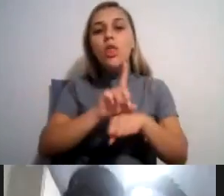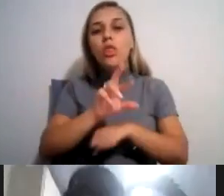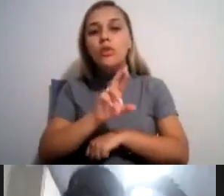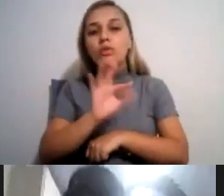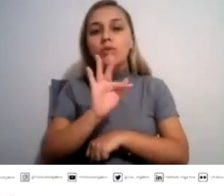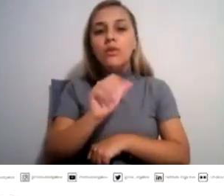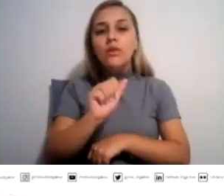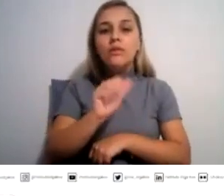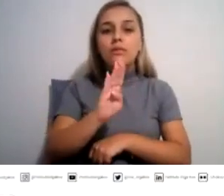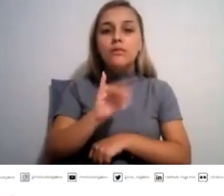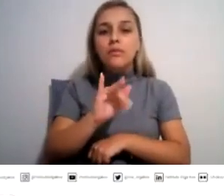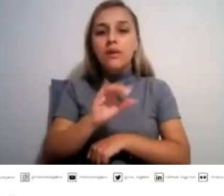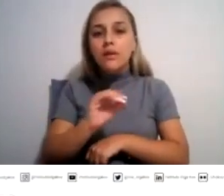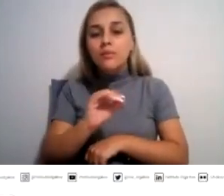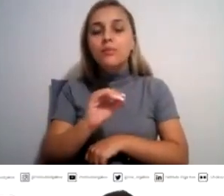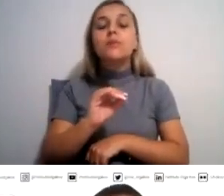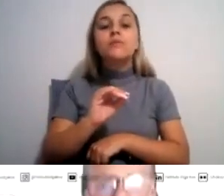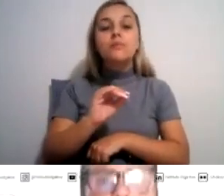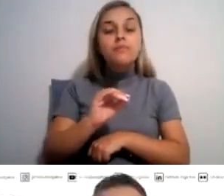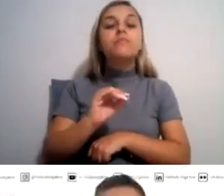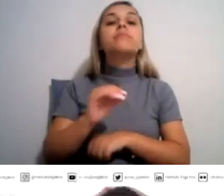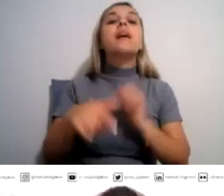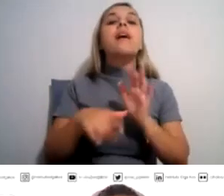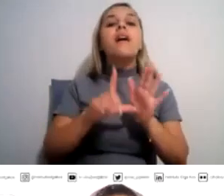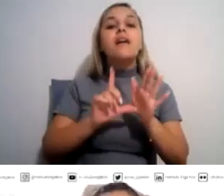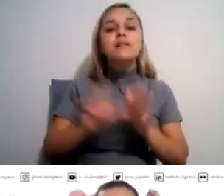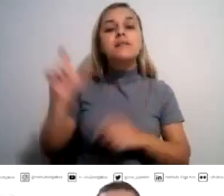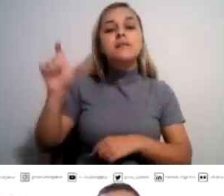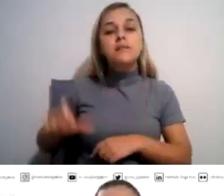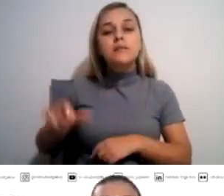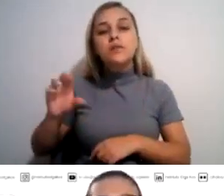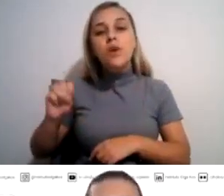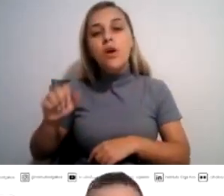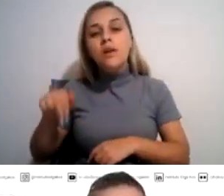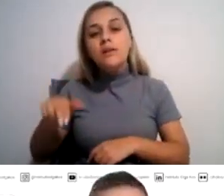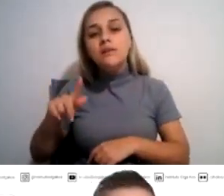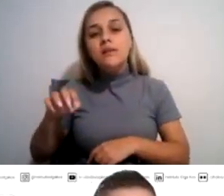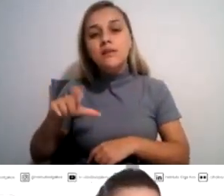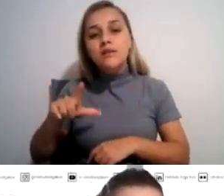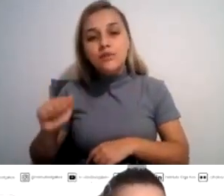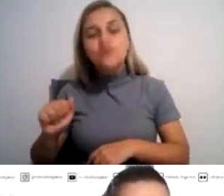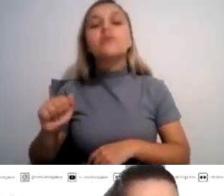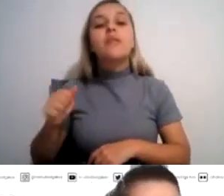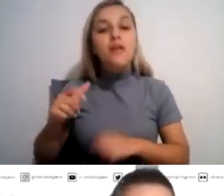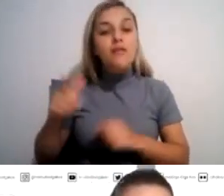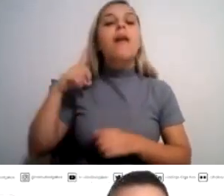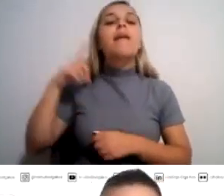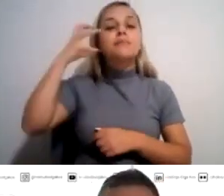que fará a nossa audiodescrição. Boa noite, Rosângela. Boa noite, Yasmin,